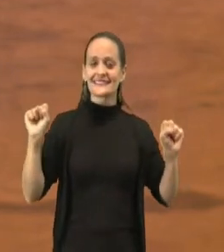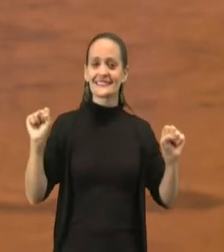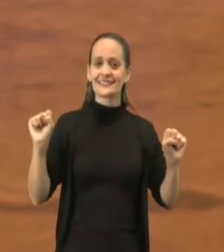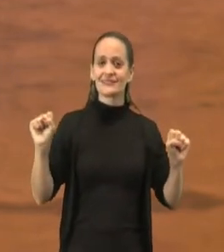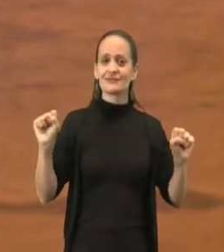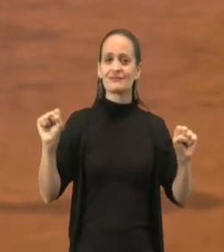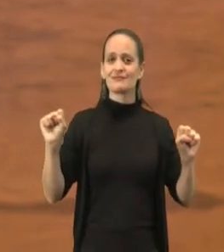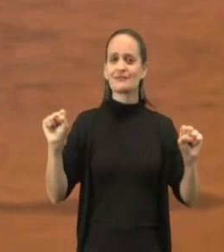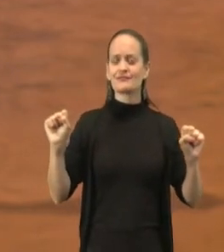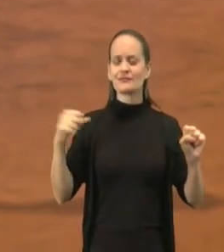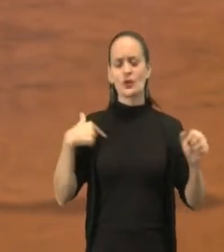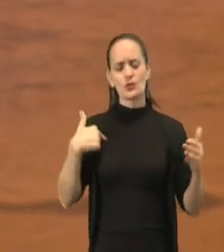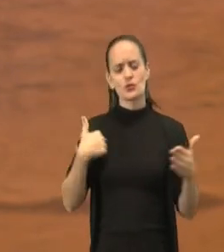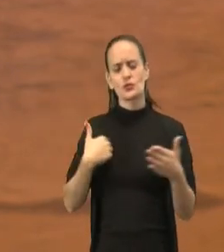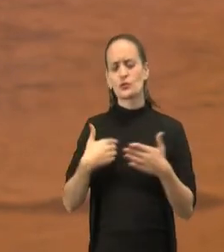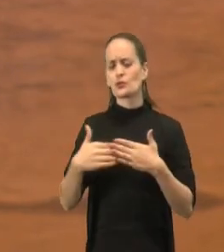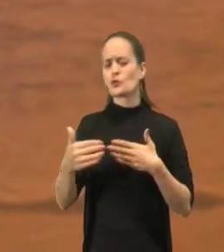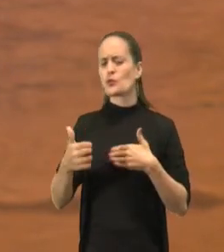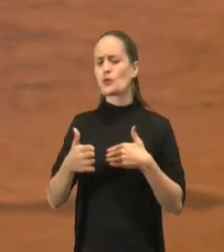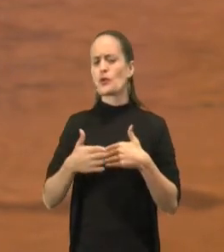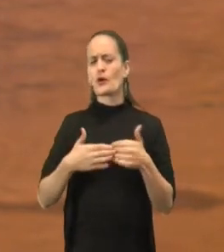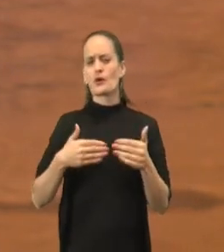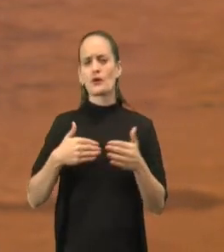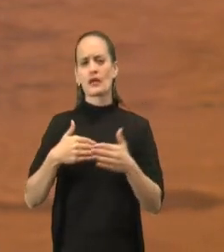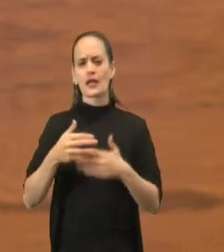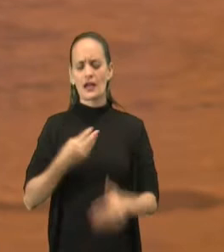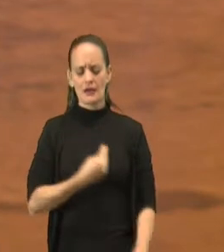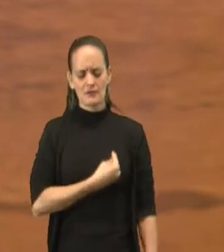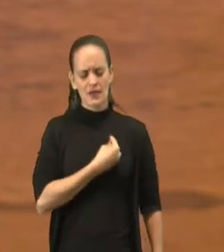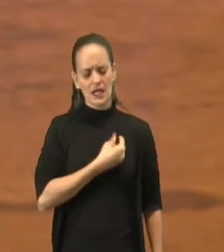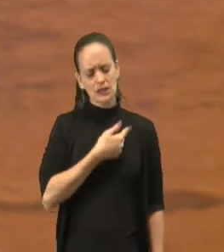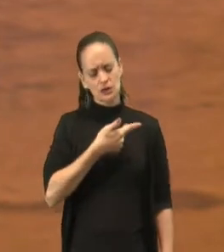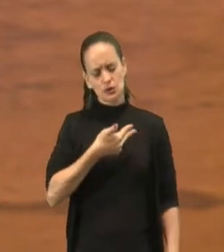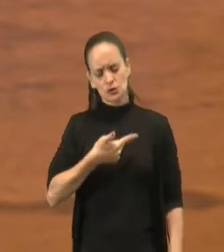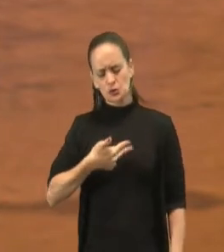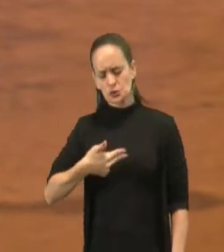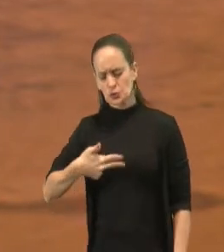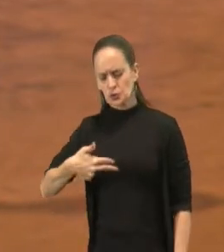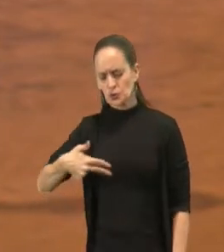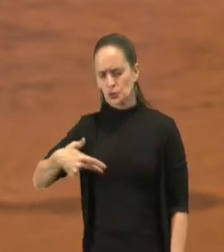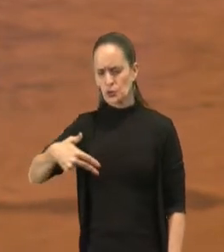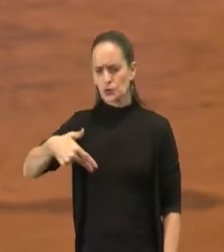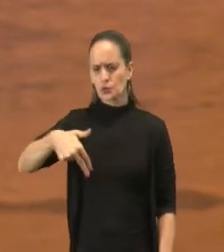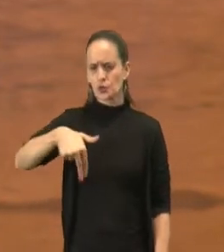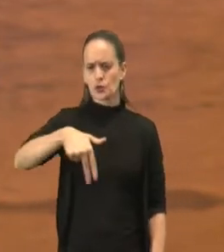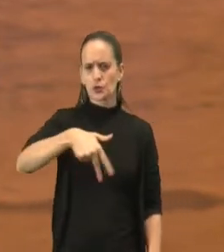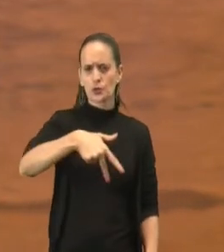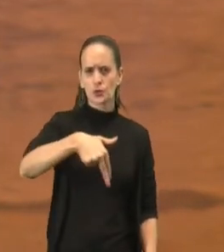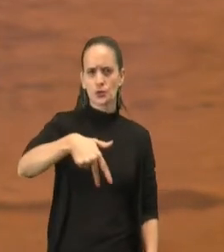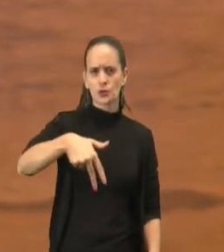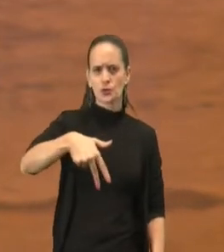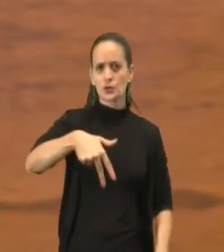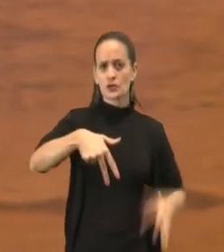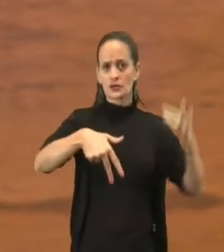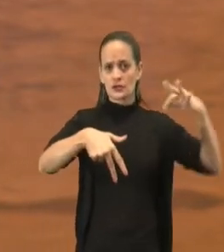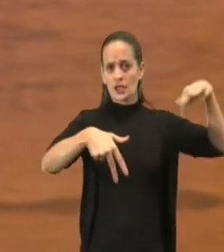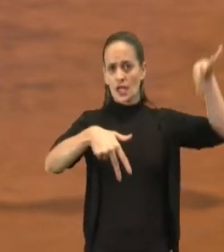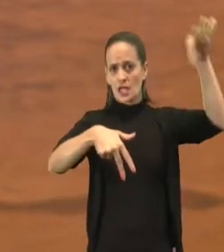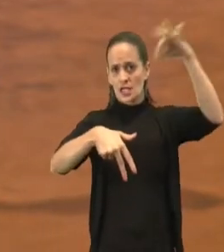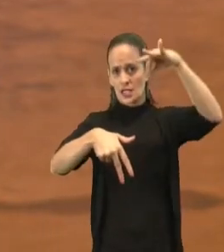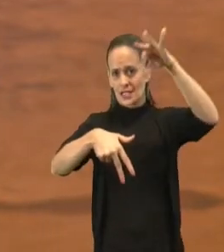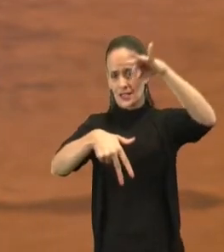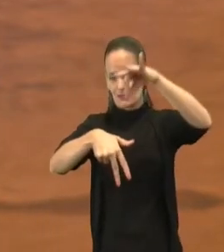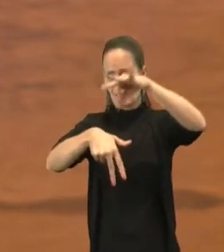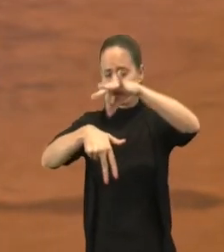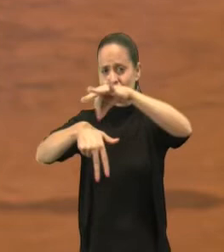levantar. Por onde eu mirei do teu Espírito